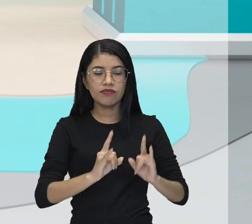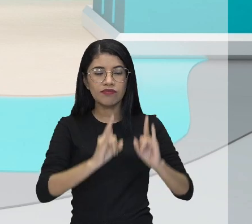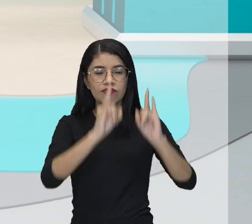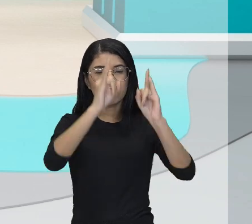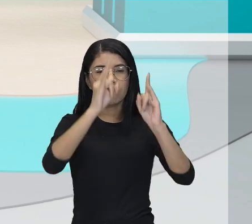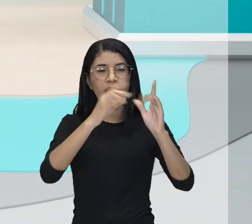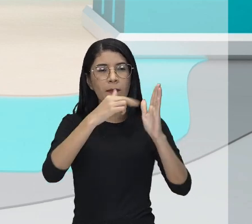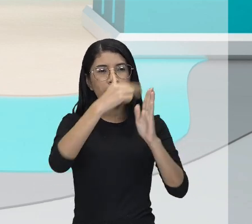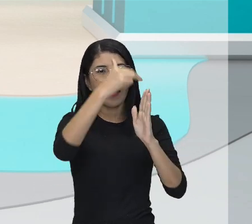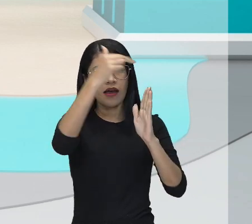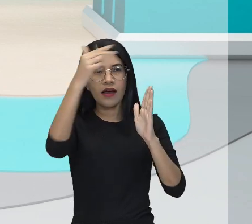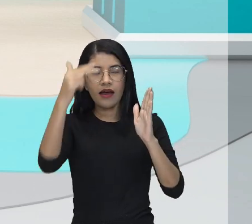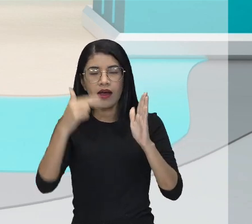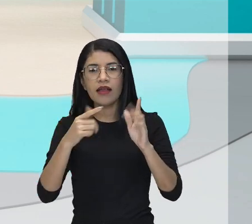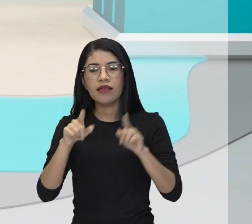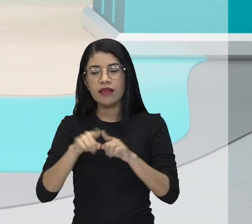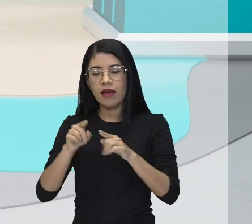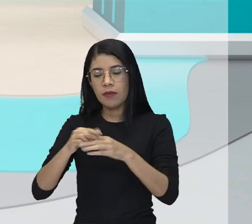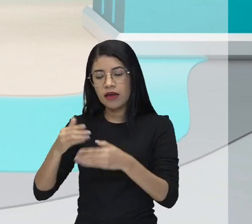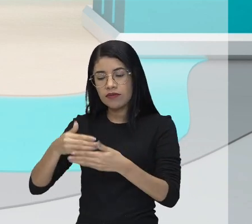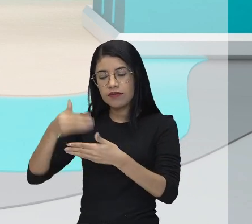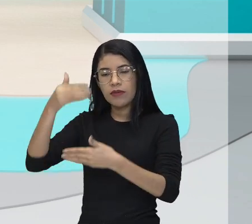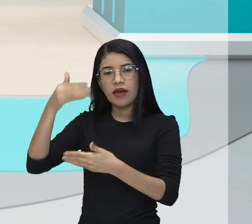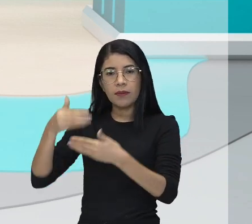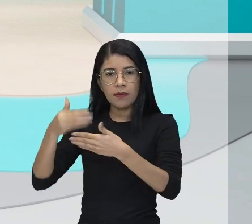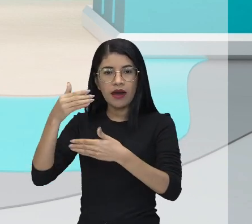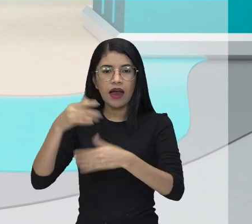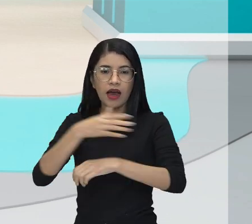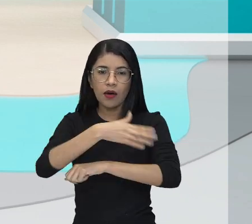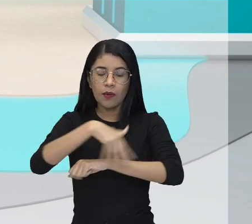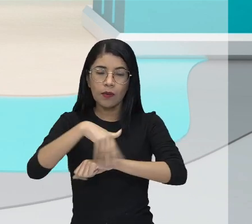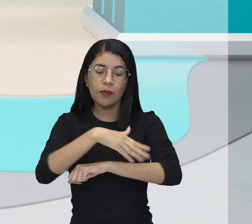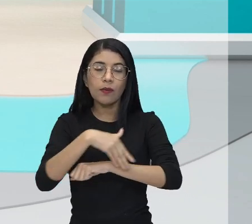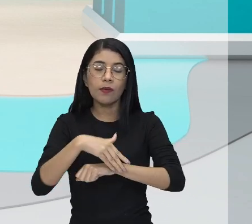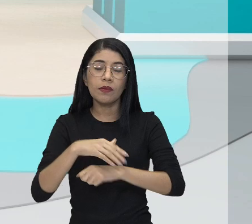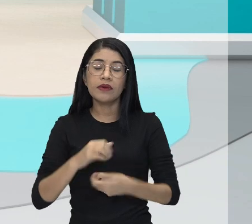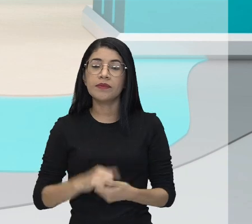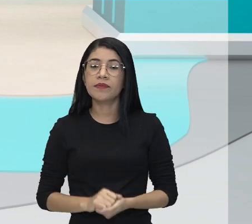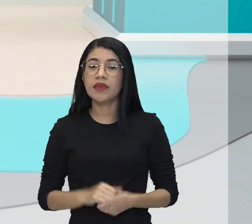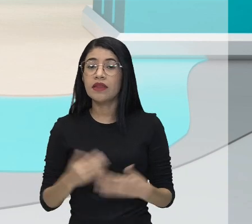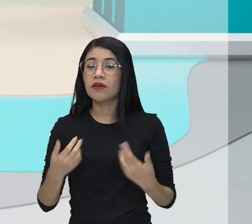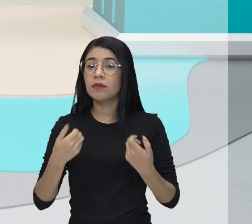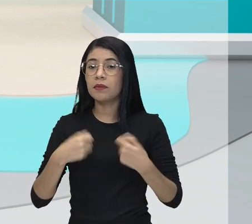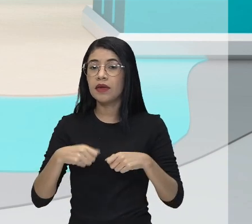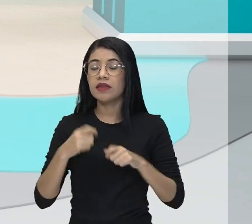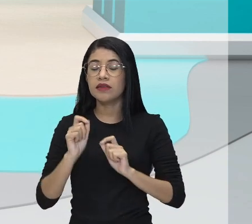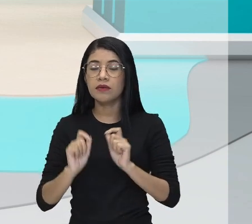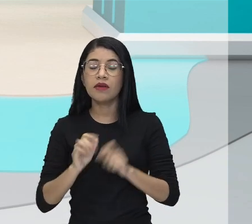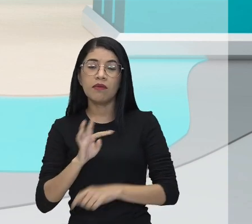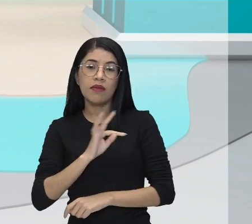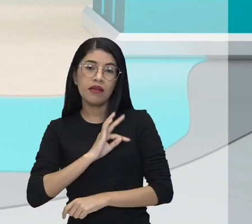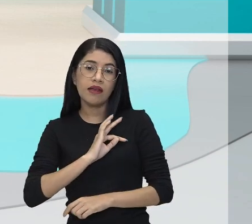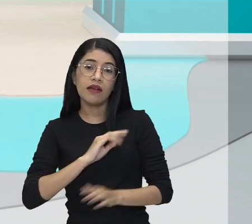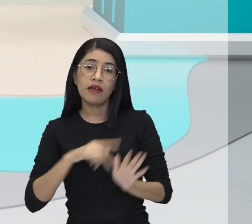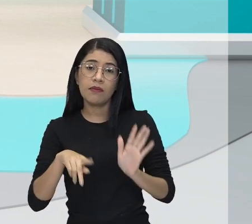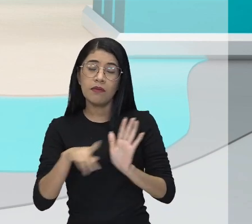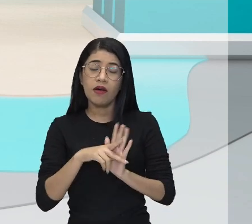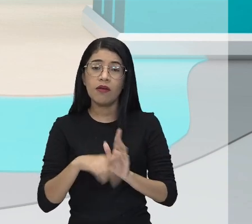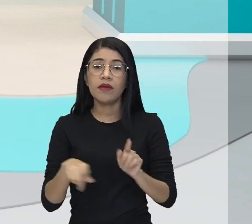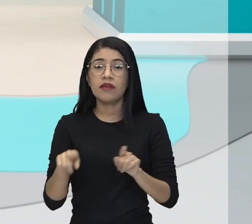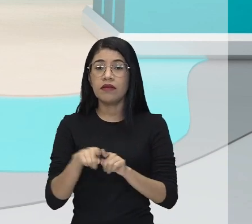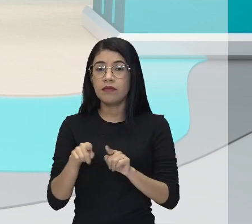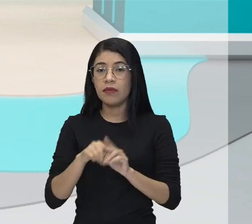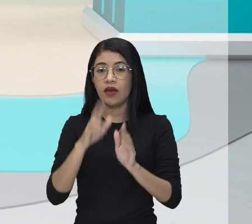prédios, são os muros, são os viadutos, então eles precisam ter uma técnica e a tinta